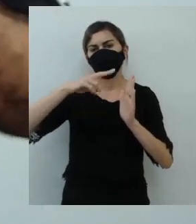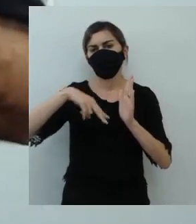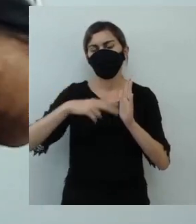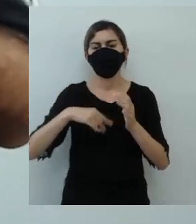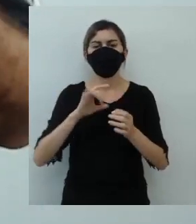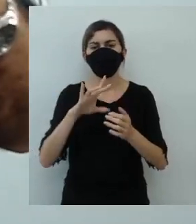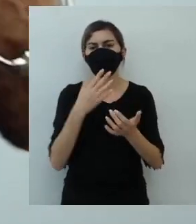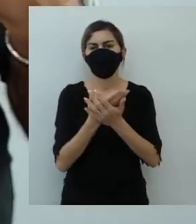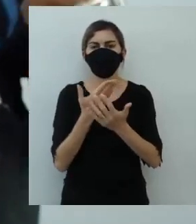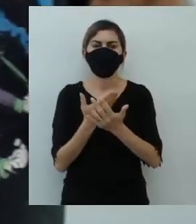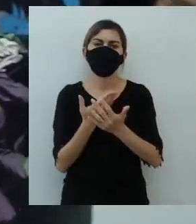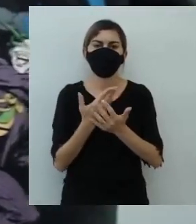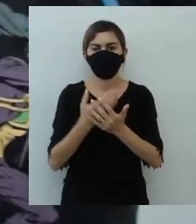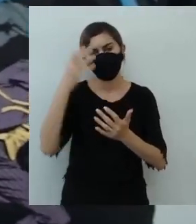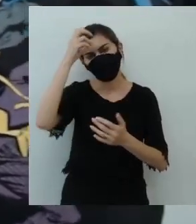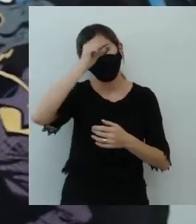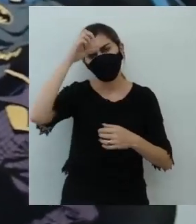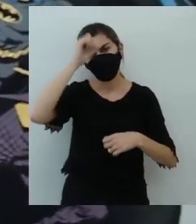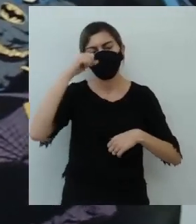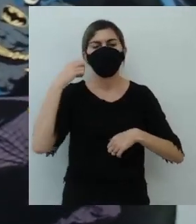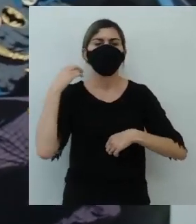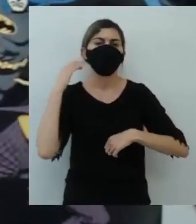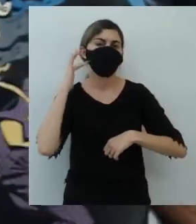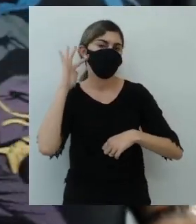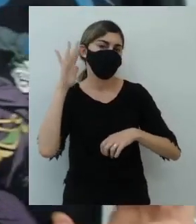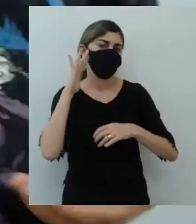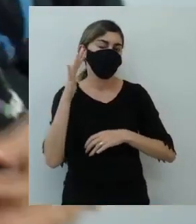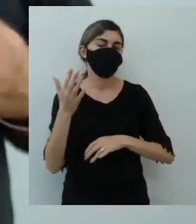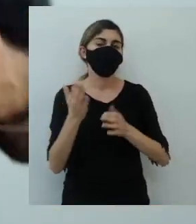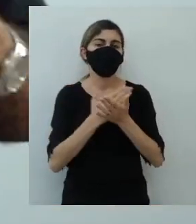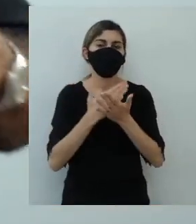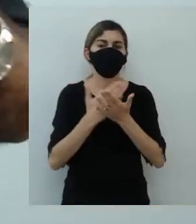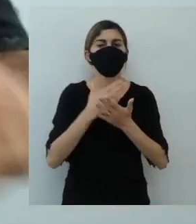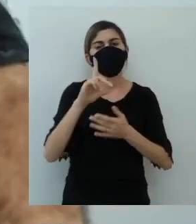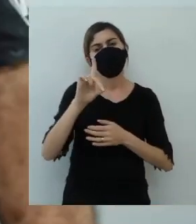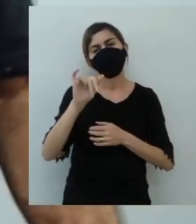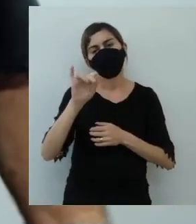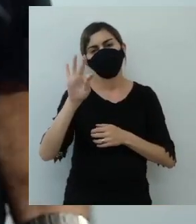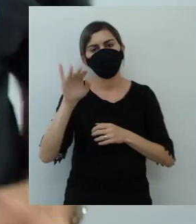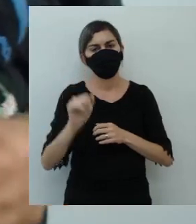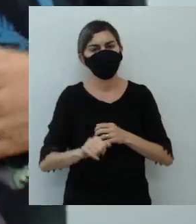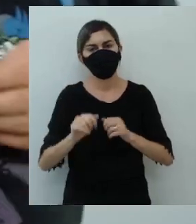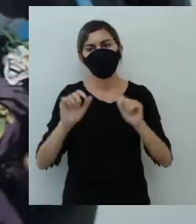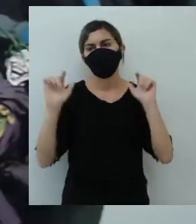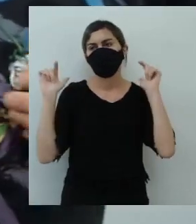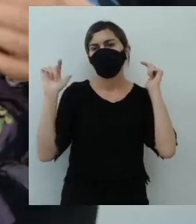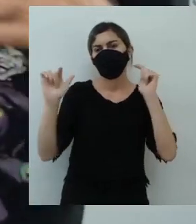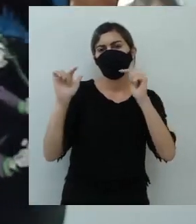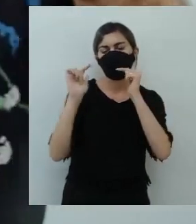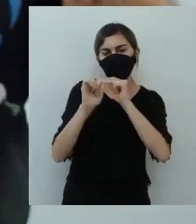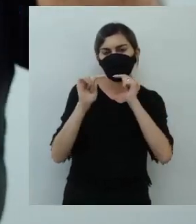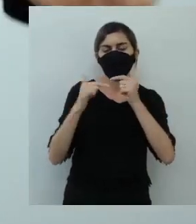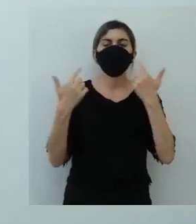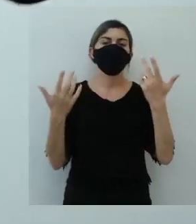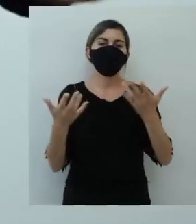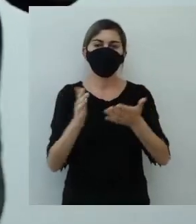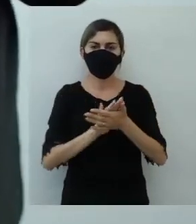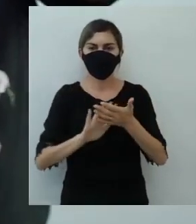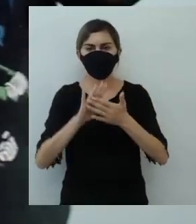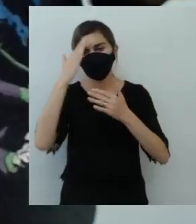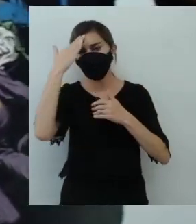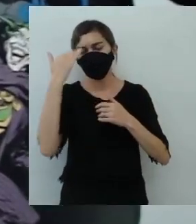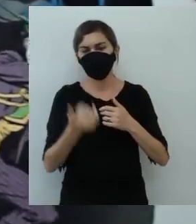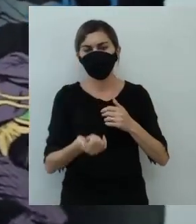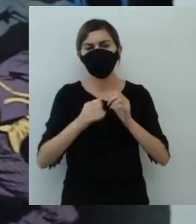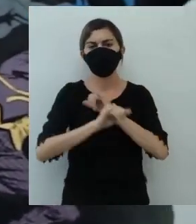para estudar e aprender uma teoria no livro didático. Eu não leio só por diversão. Eu não leio somente para saber